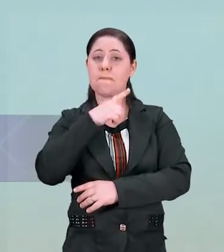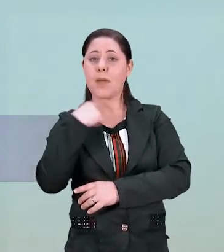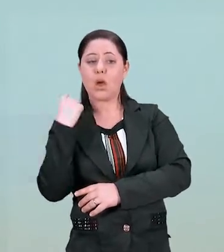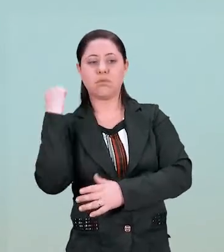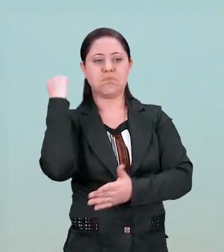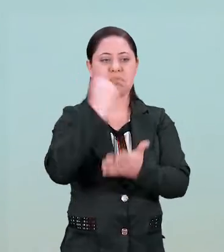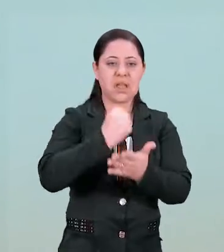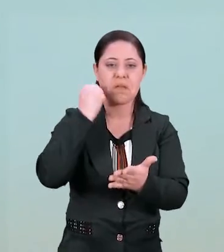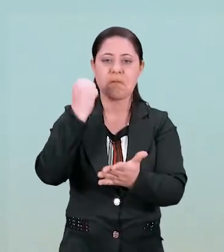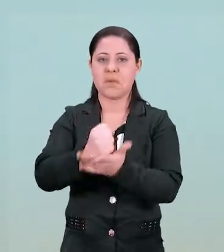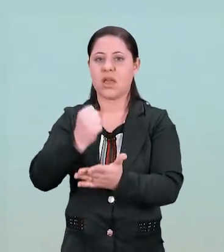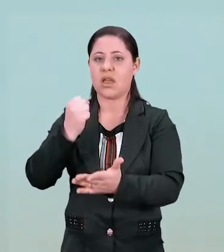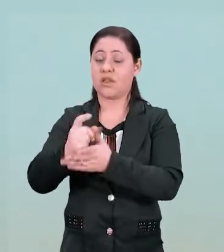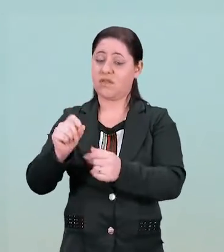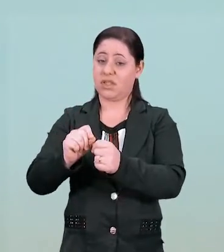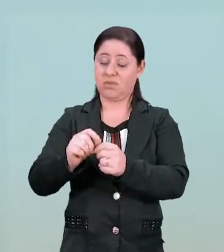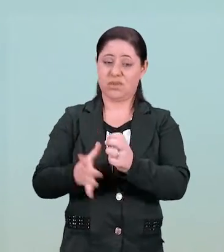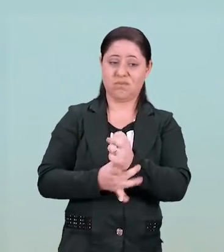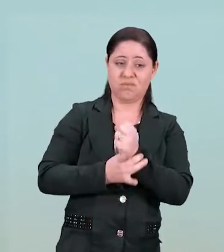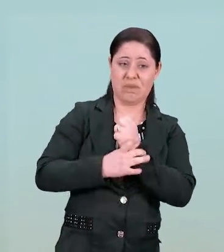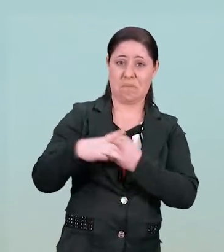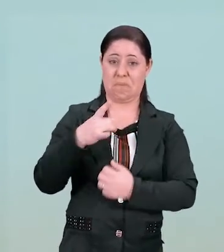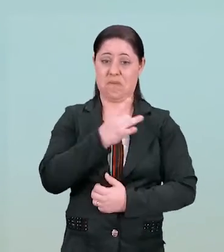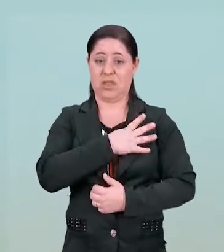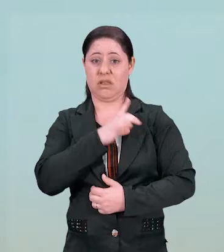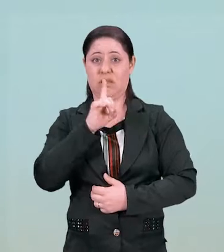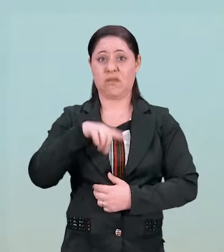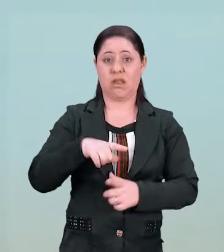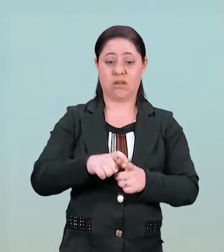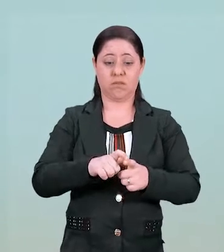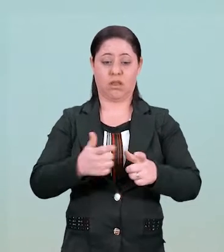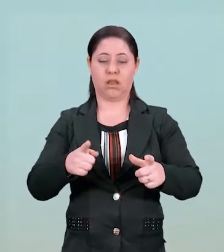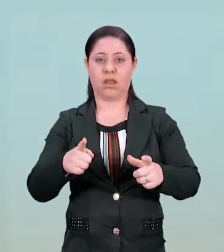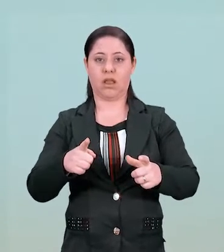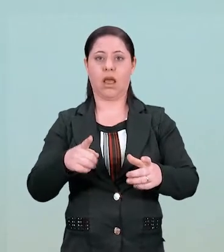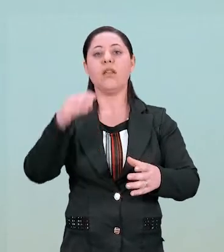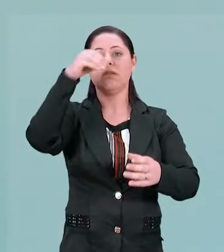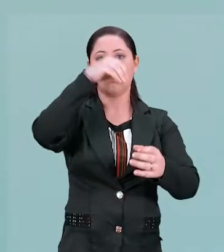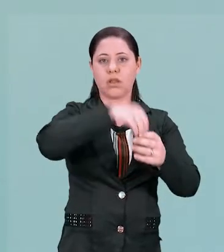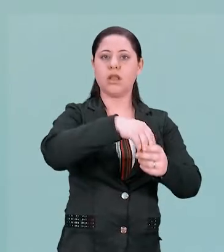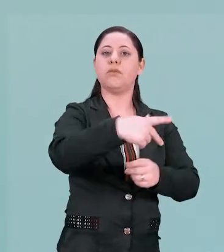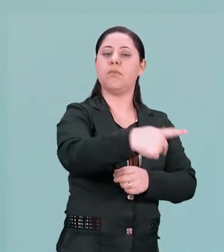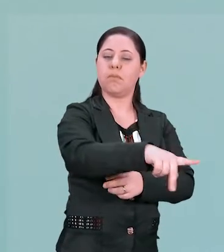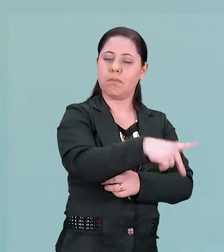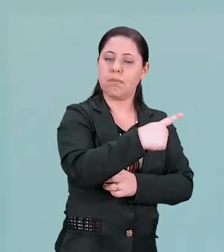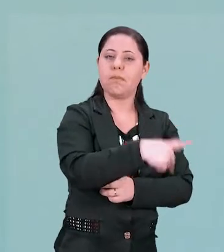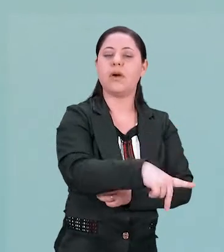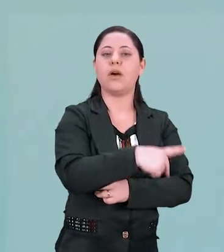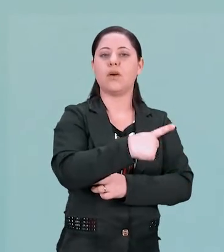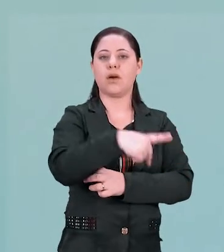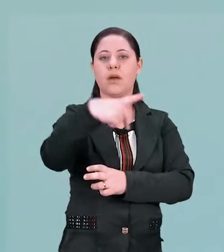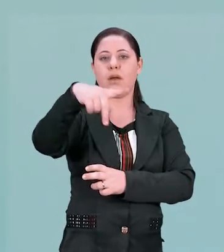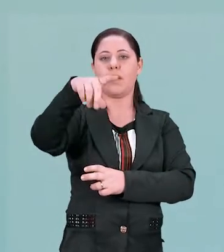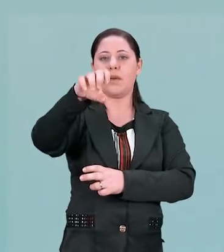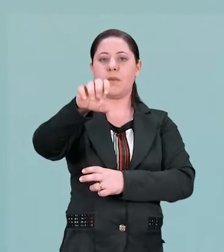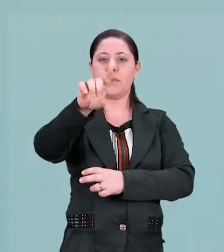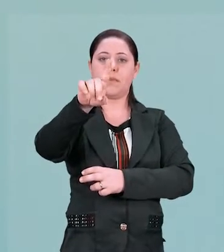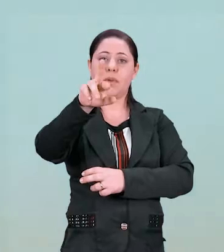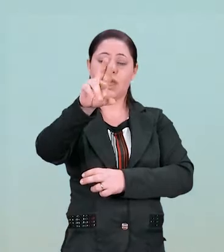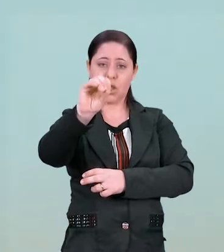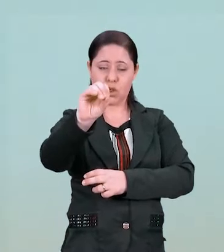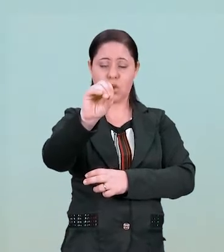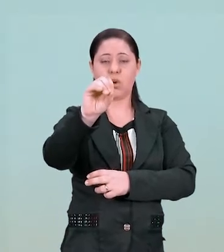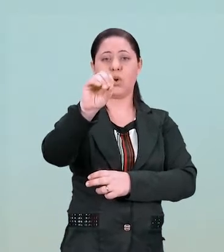grande maioria deles praticados em território paraguaio, principalmente Pedro Juan Cabaleiro e Capitão Bado, e que